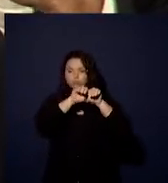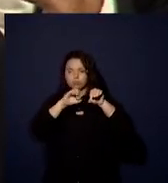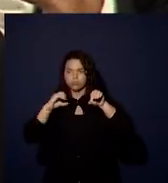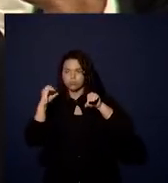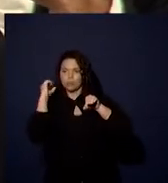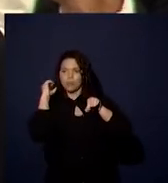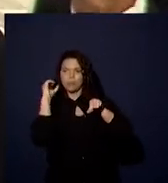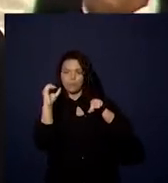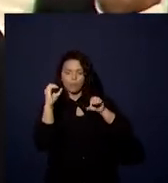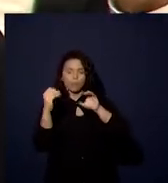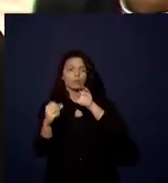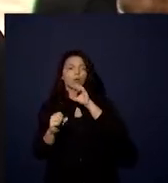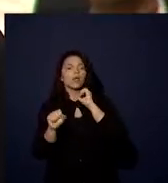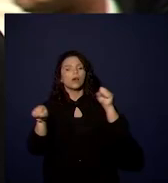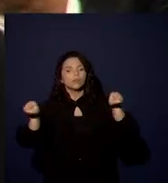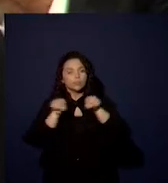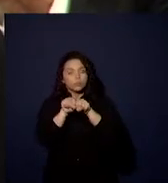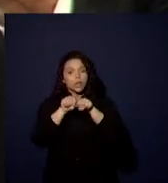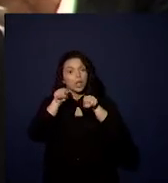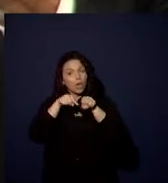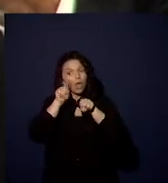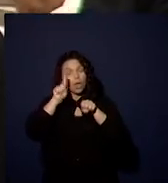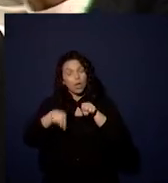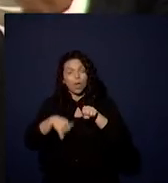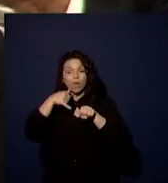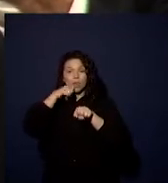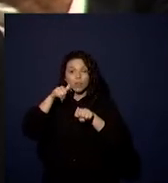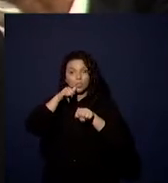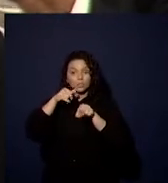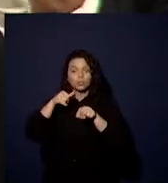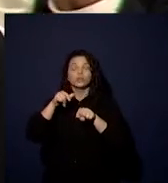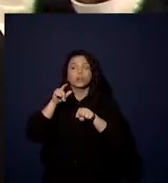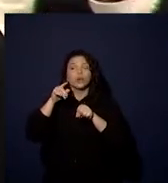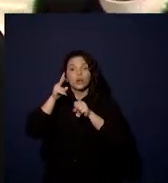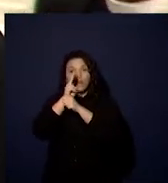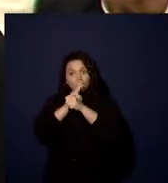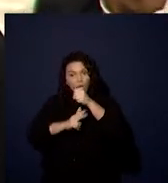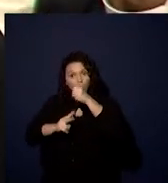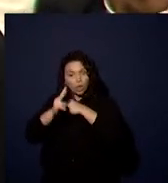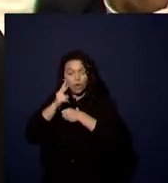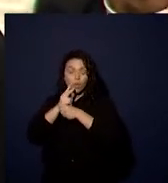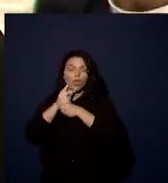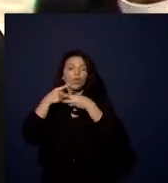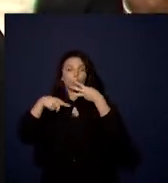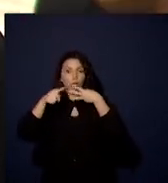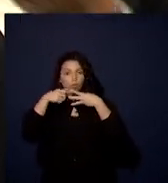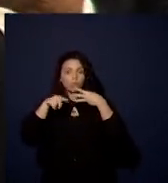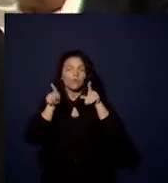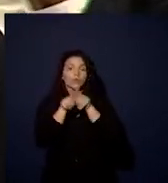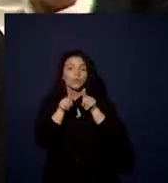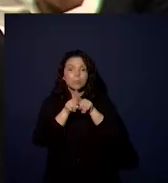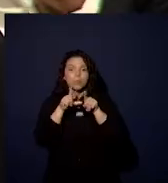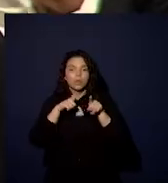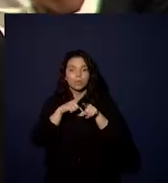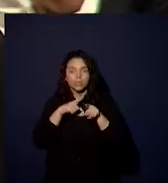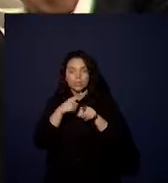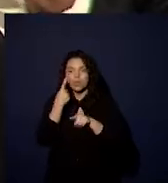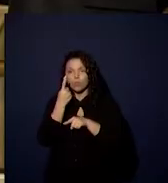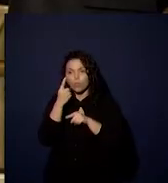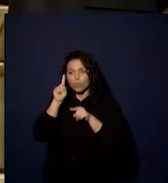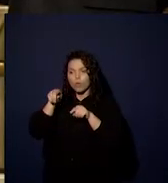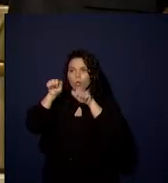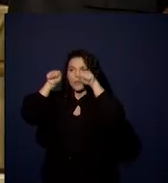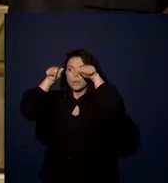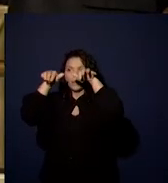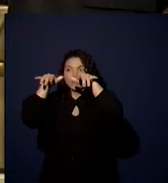renovável com aeroporto aquela energia que chega para o avião é uma energia renovável além de um aparelho de ar condicionado que insufla a